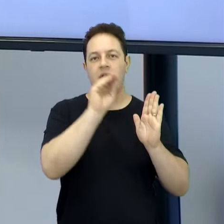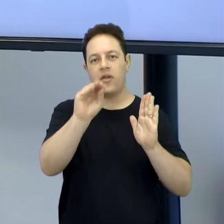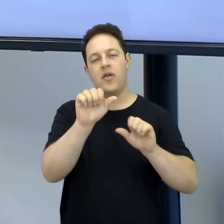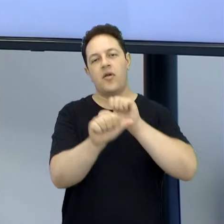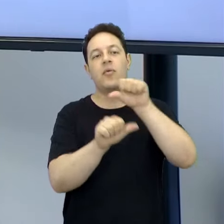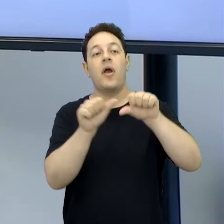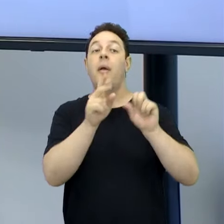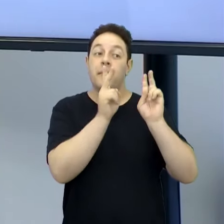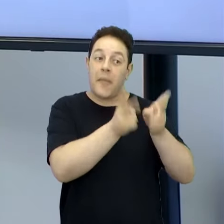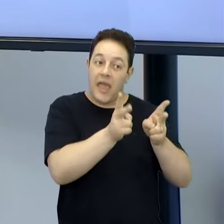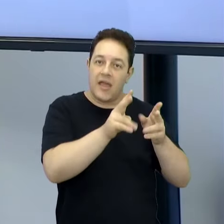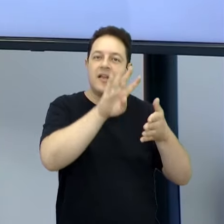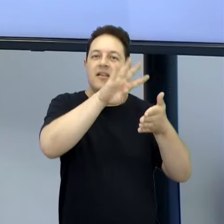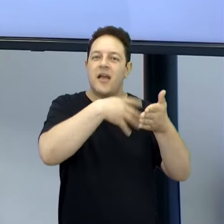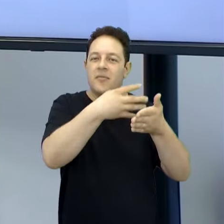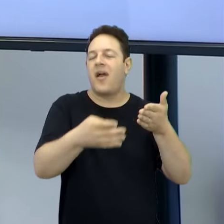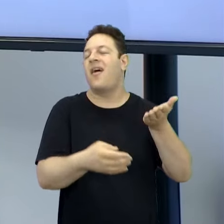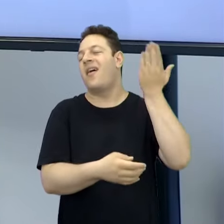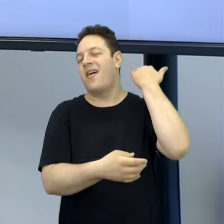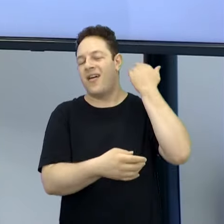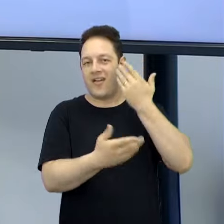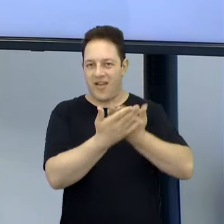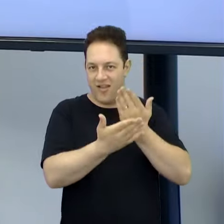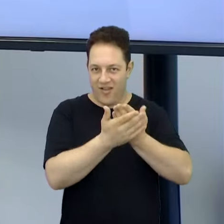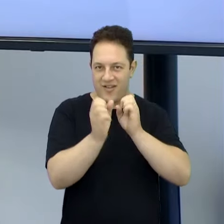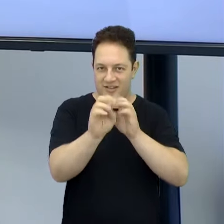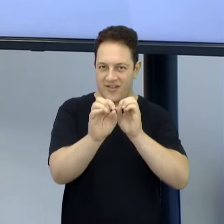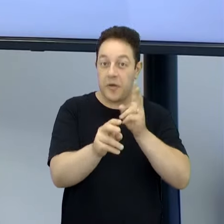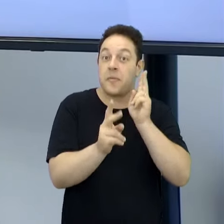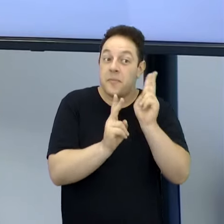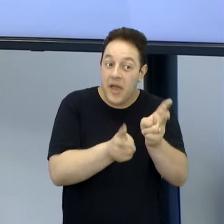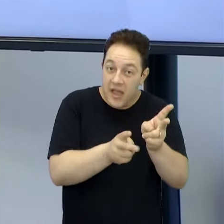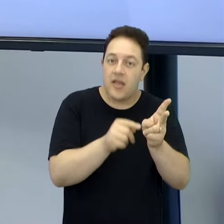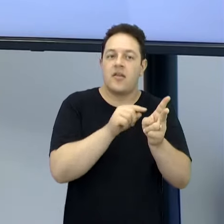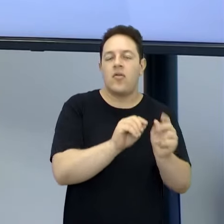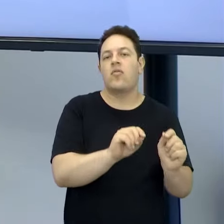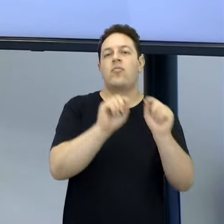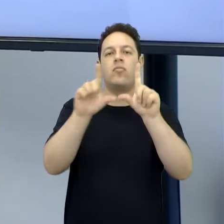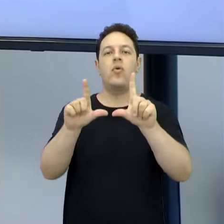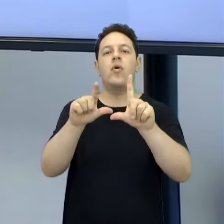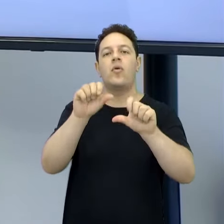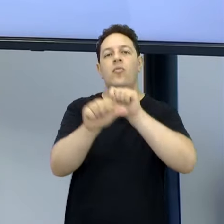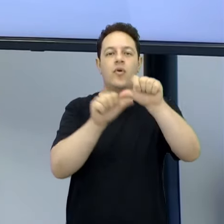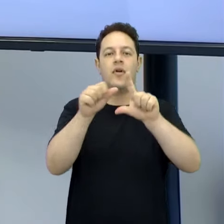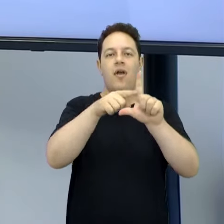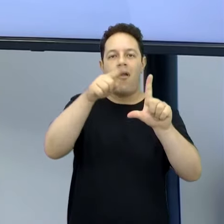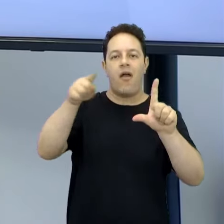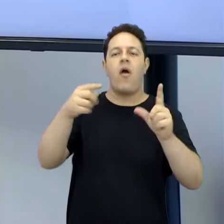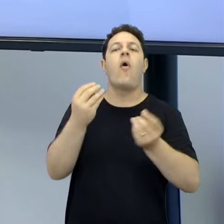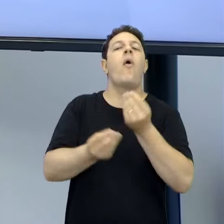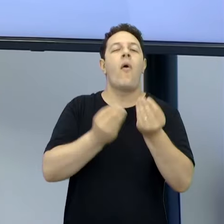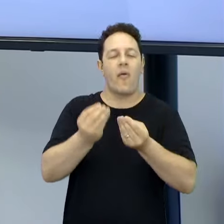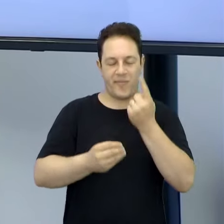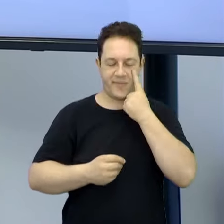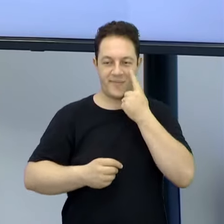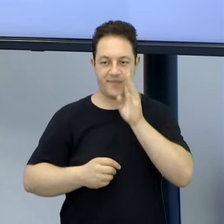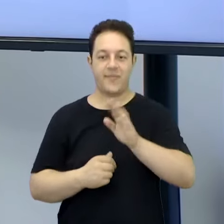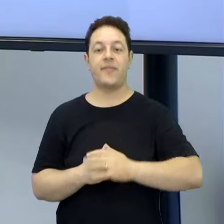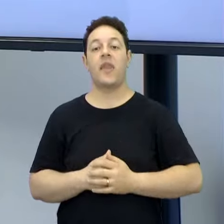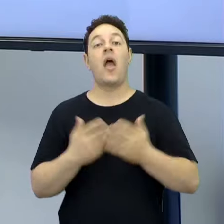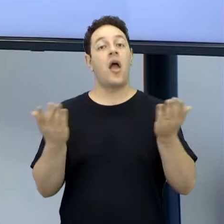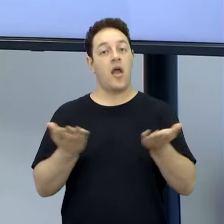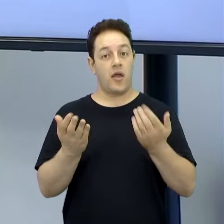tabelas anteriores das aulas passadas, né? A gente vai fazer esse gráfico em cima dela. Então, vamos lá. Vou